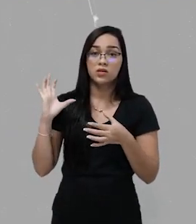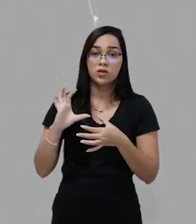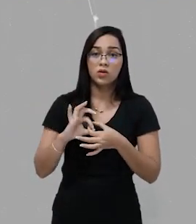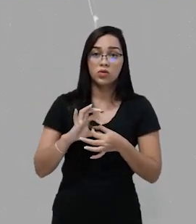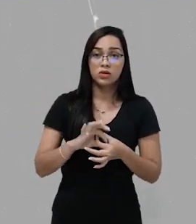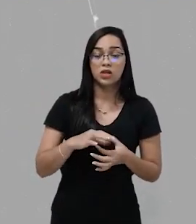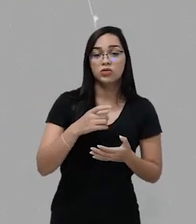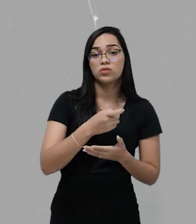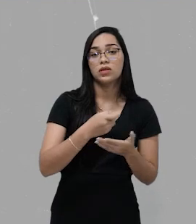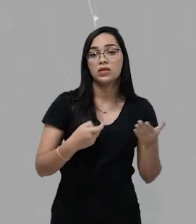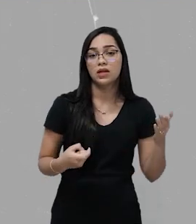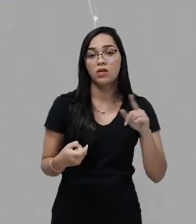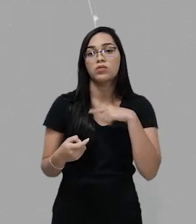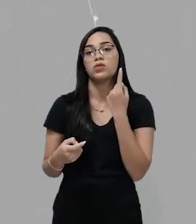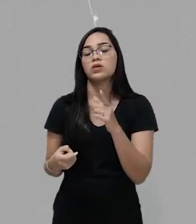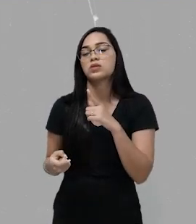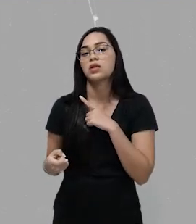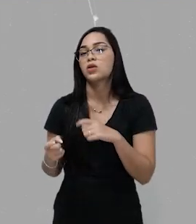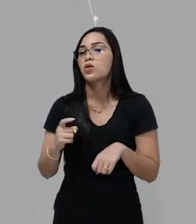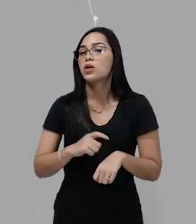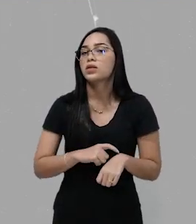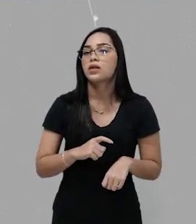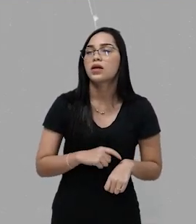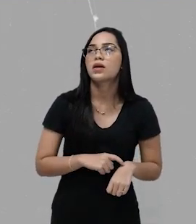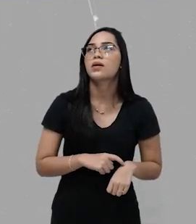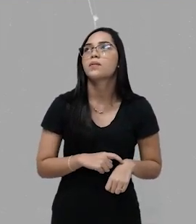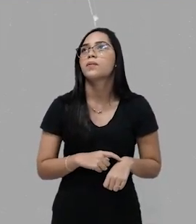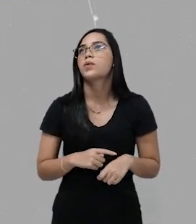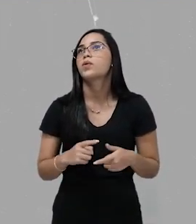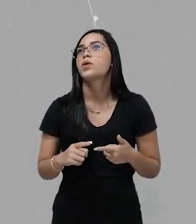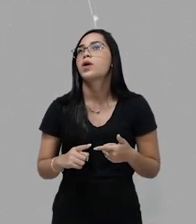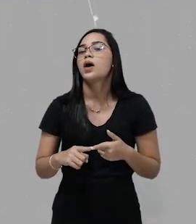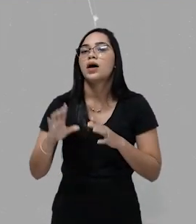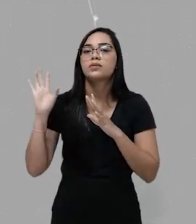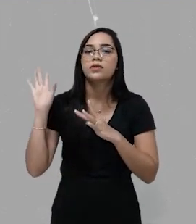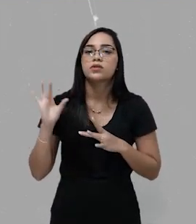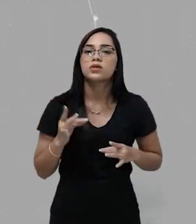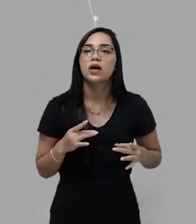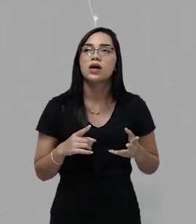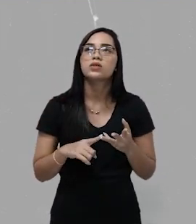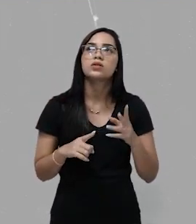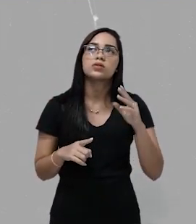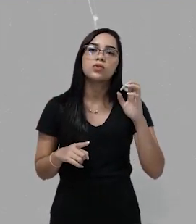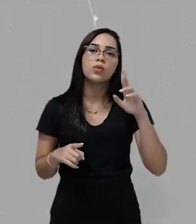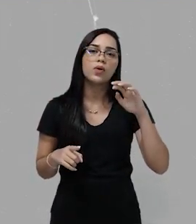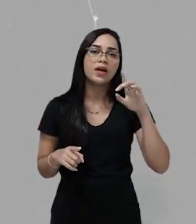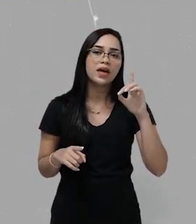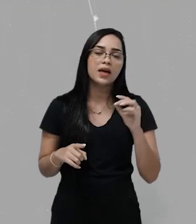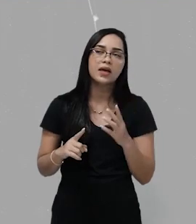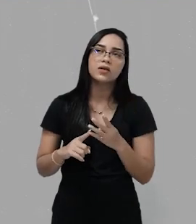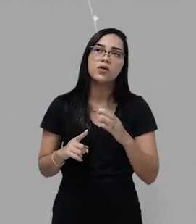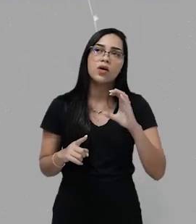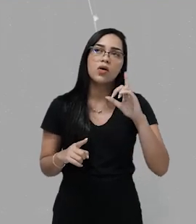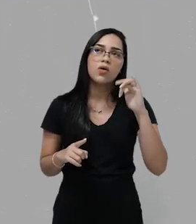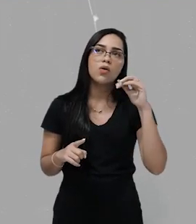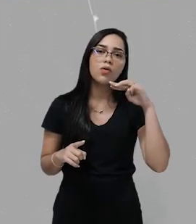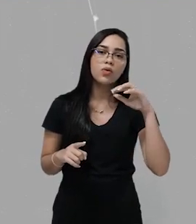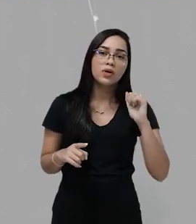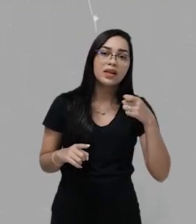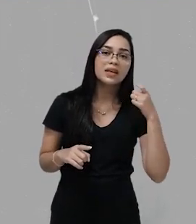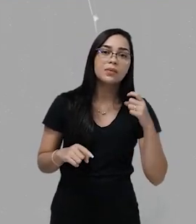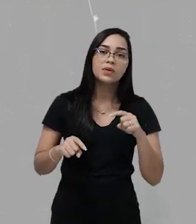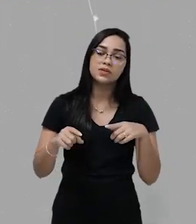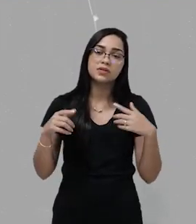contexto teatral, nós temos o tempo, nós temos as personagens, o enredo, o clímax e tudo, e esse